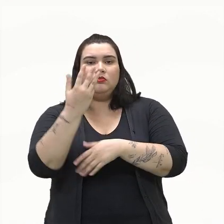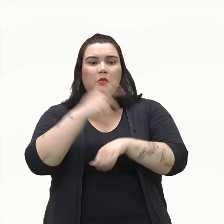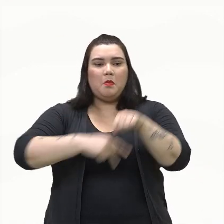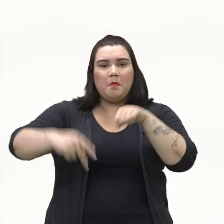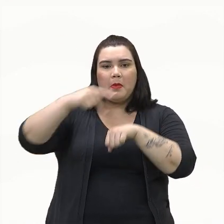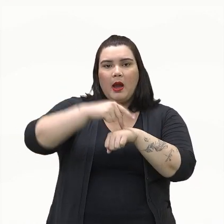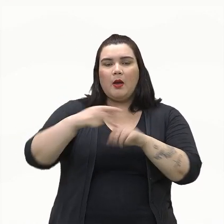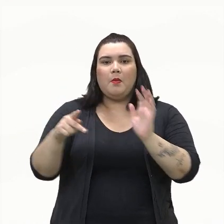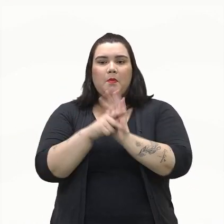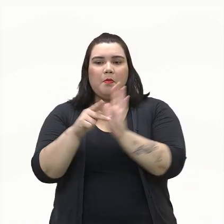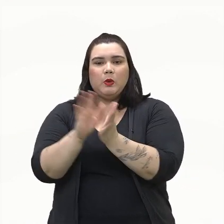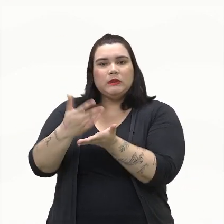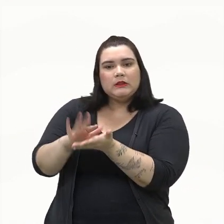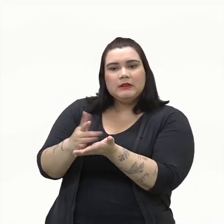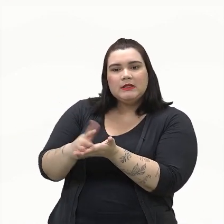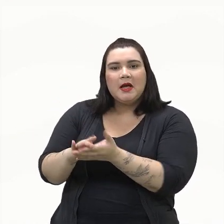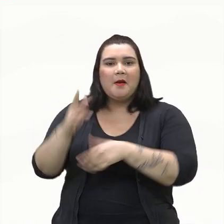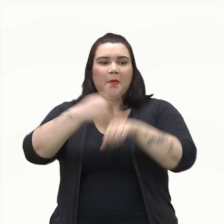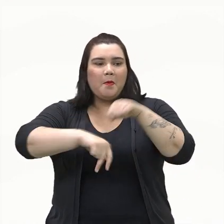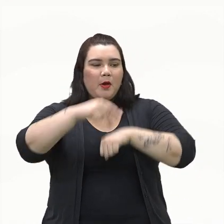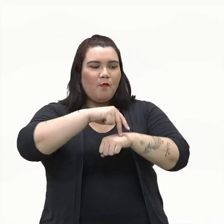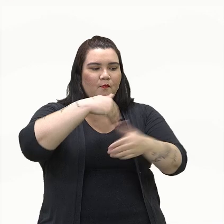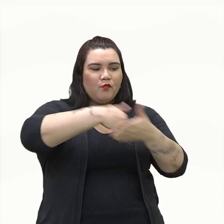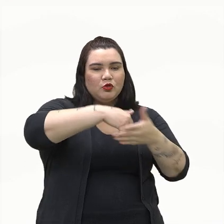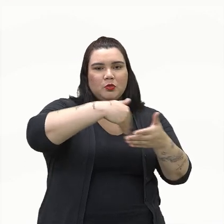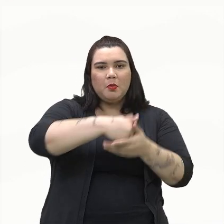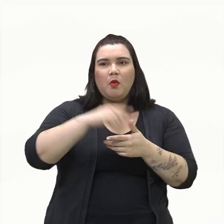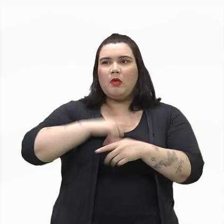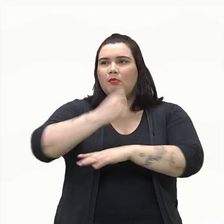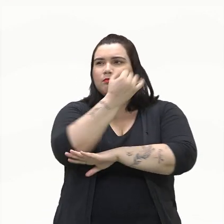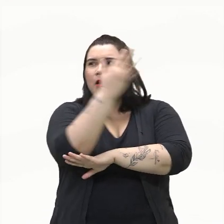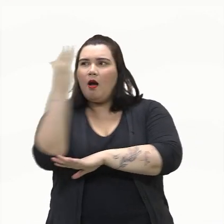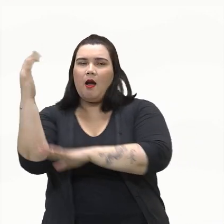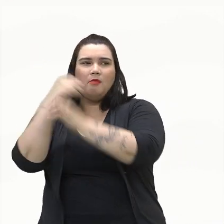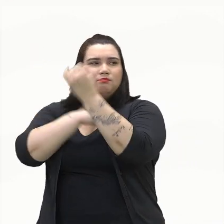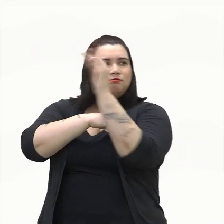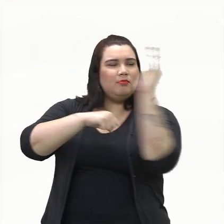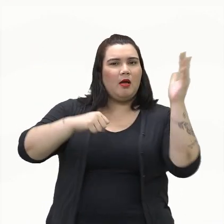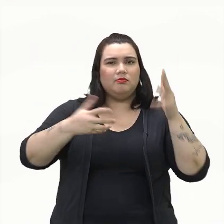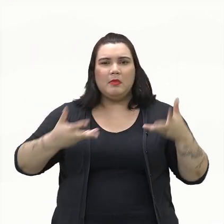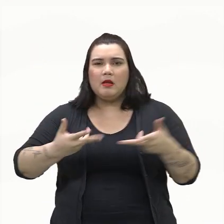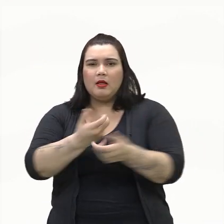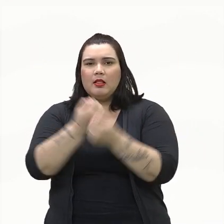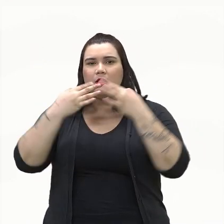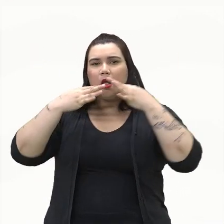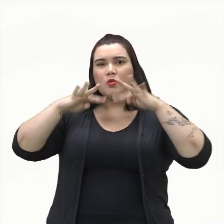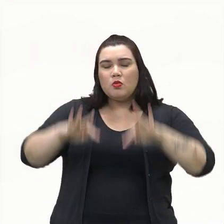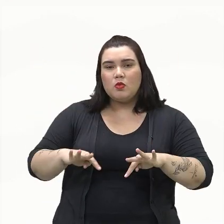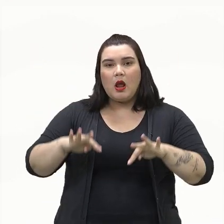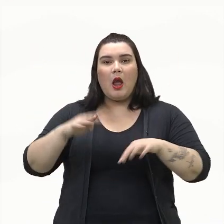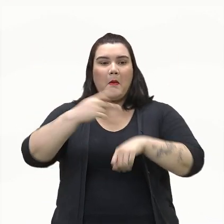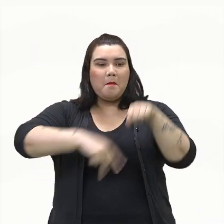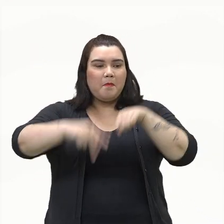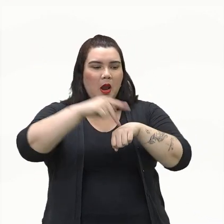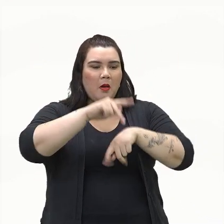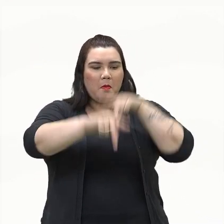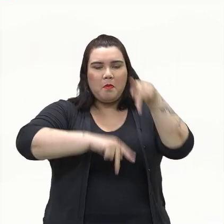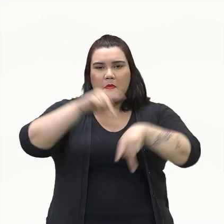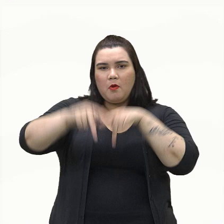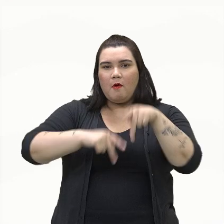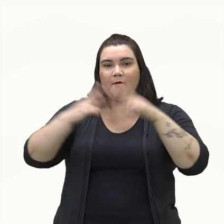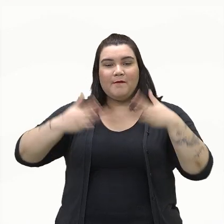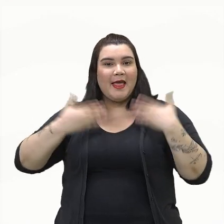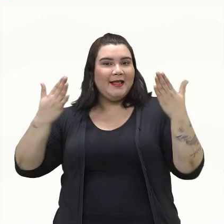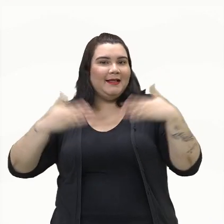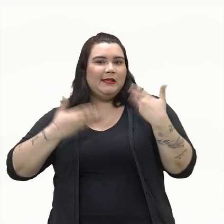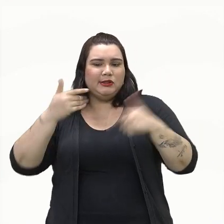samba, o país do futebol, o país com paisagens naturais exuberantes, o país de um povo alegre, trabalhador, o